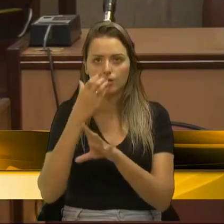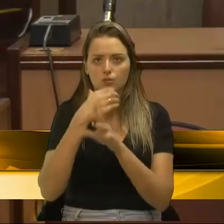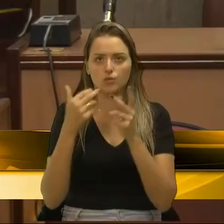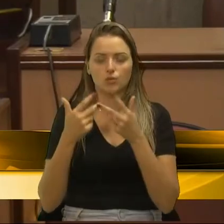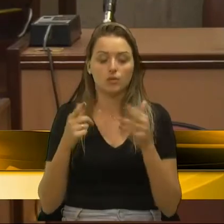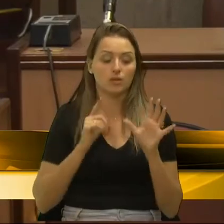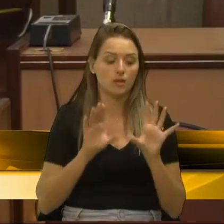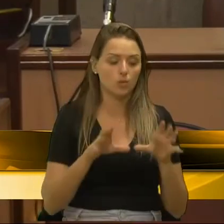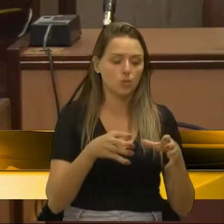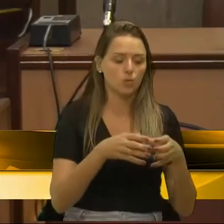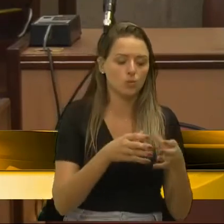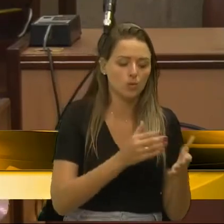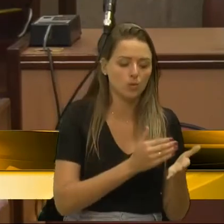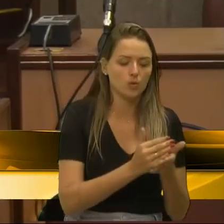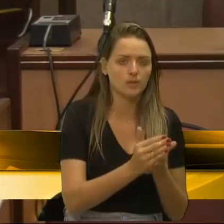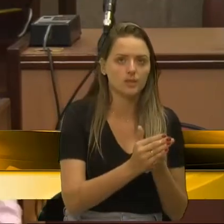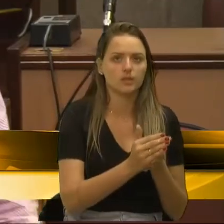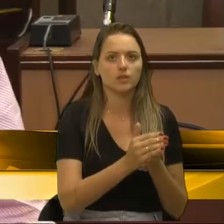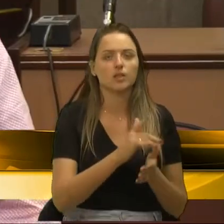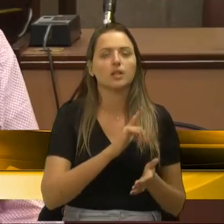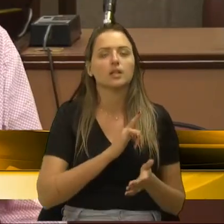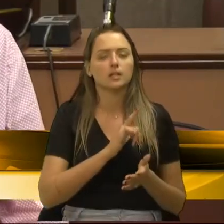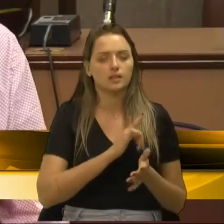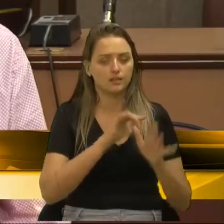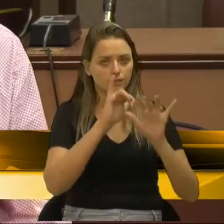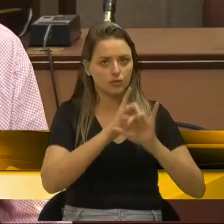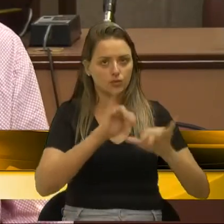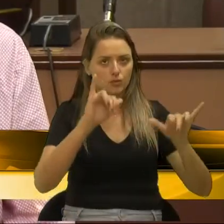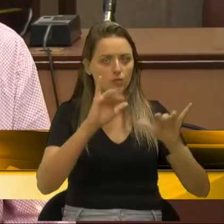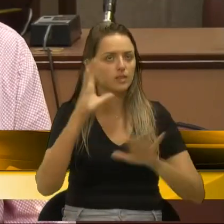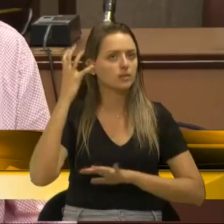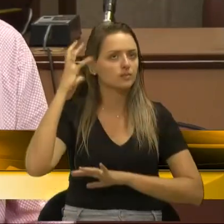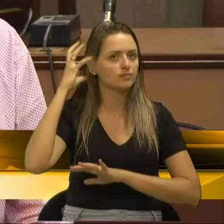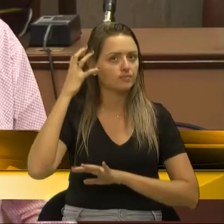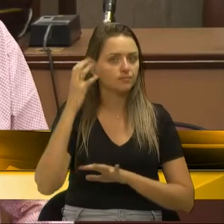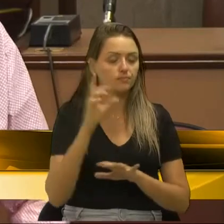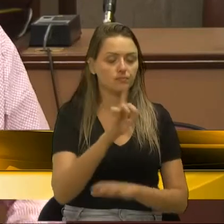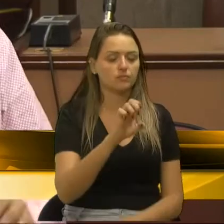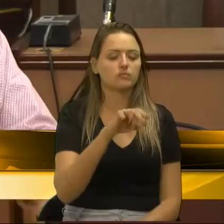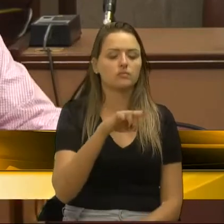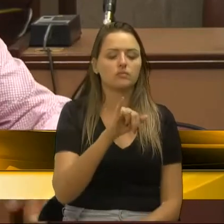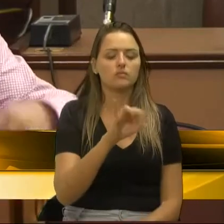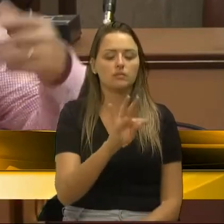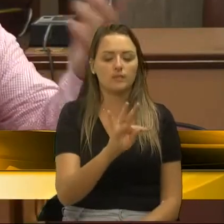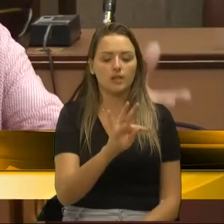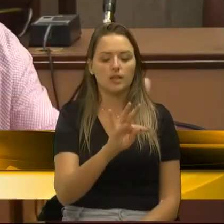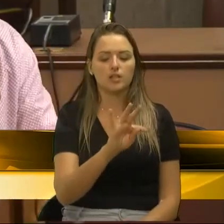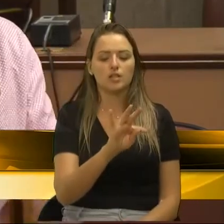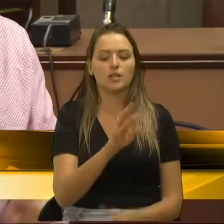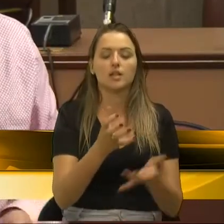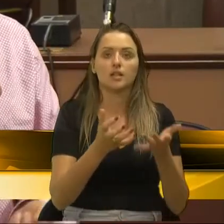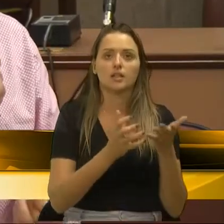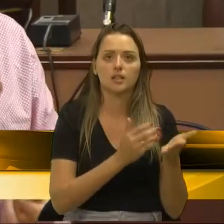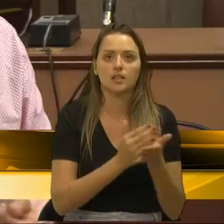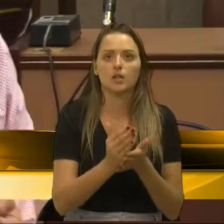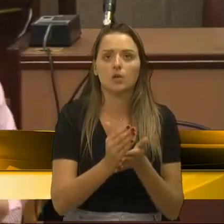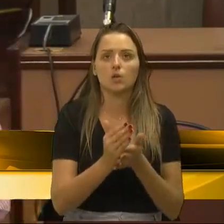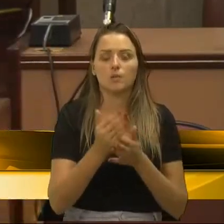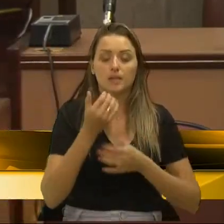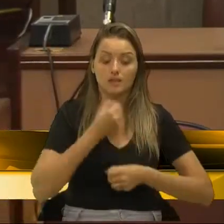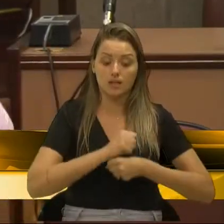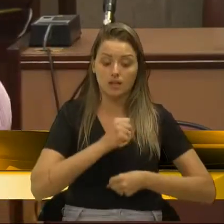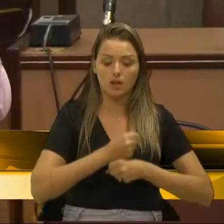ali a equipe que está iniciando, foi colocado até na imprensa, na rádio, que o DENIT teria iniciado os trabalhos,